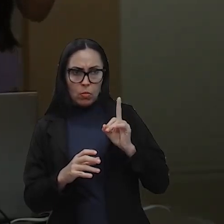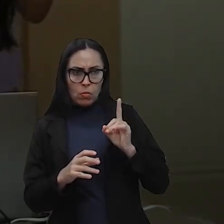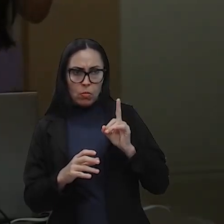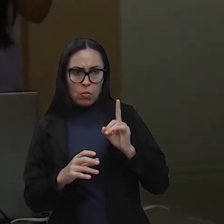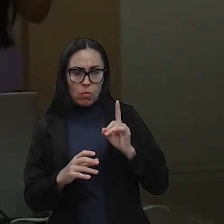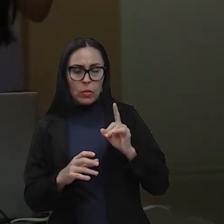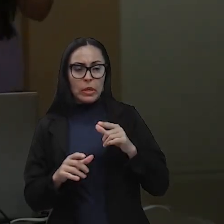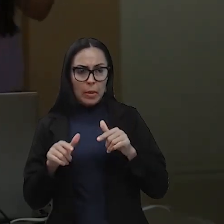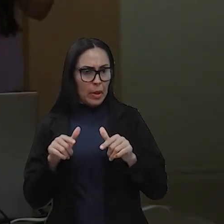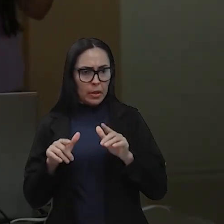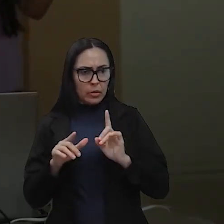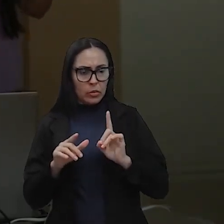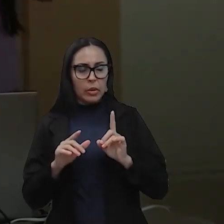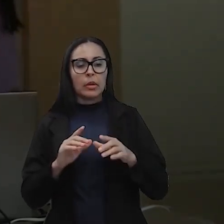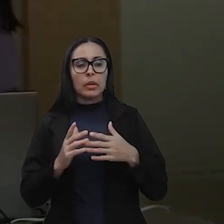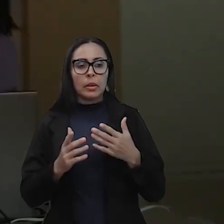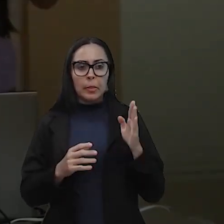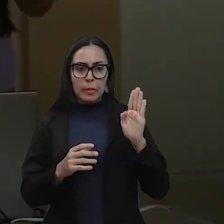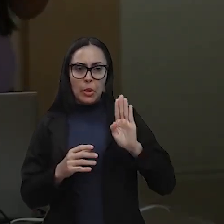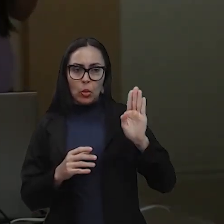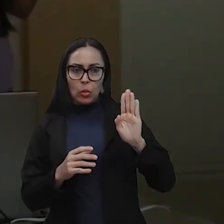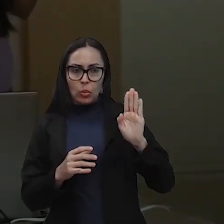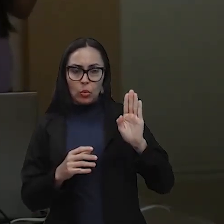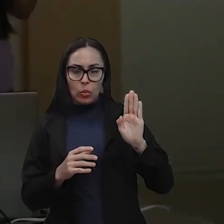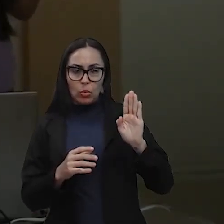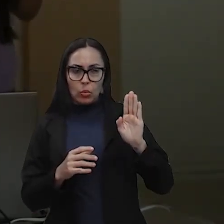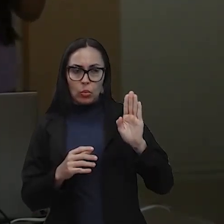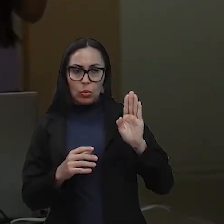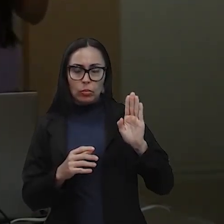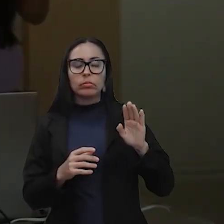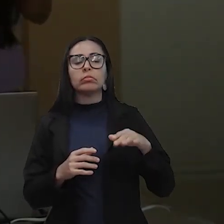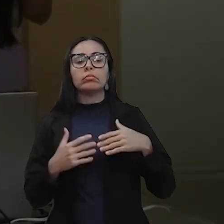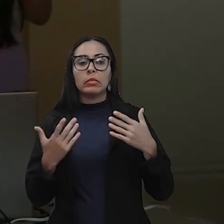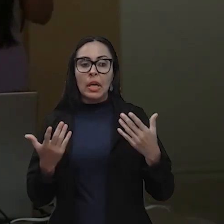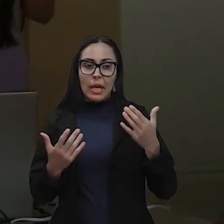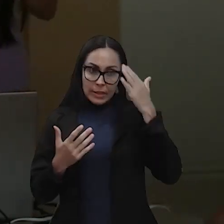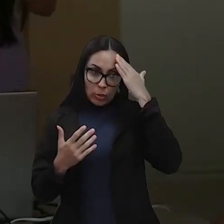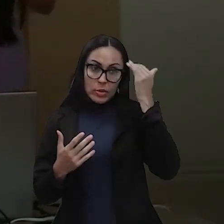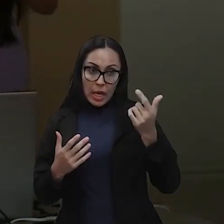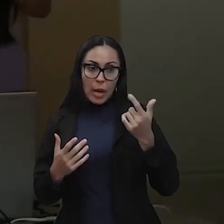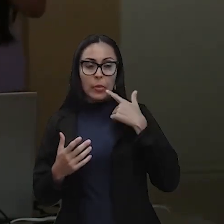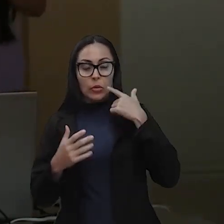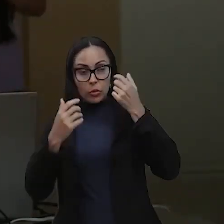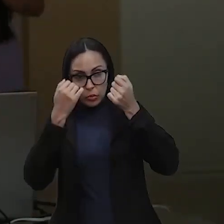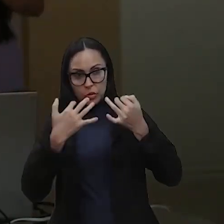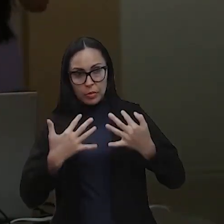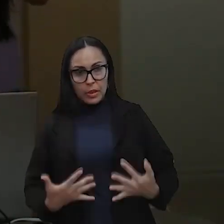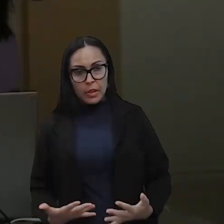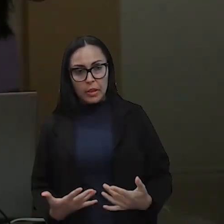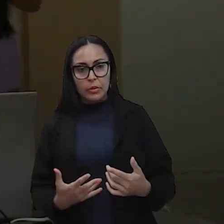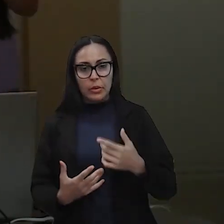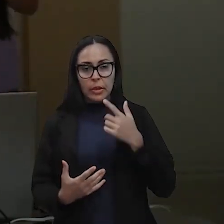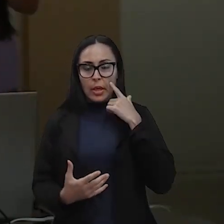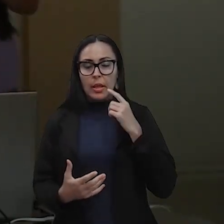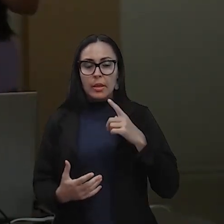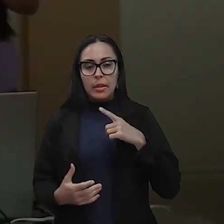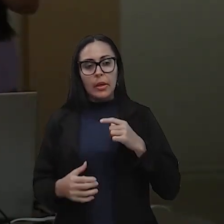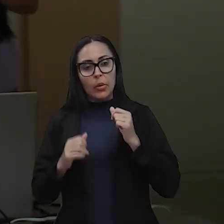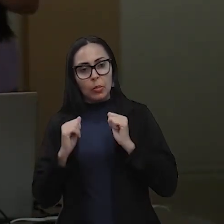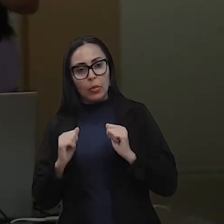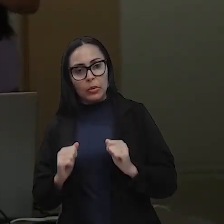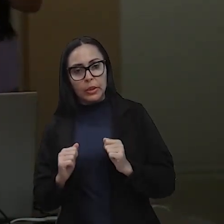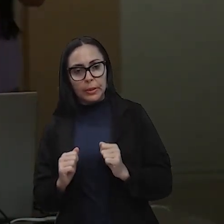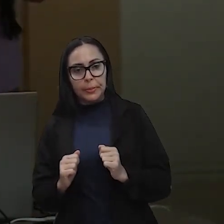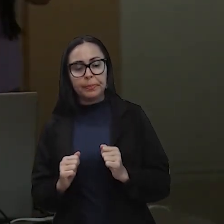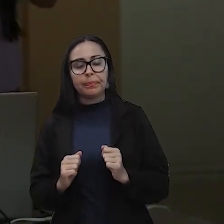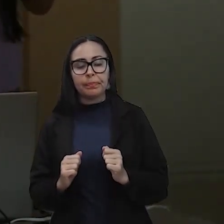biólogo aqui também? Então pronto, sabe bem do que eu estou falando. As células, elas têm o poder de se